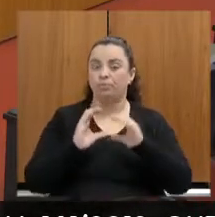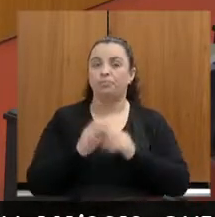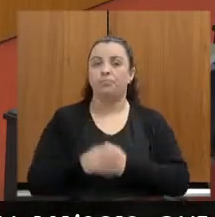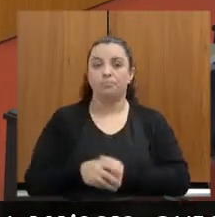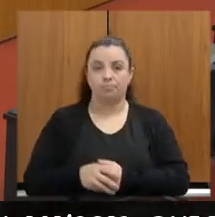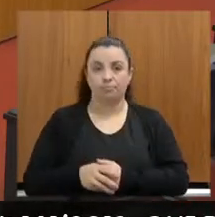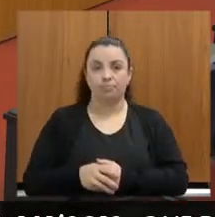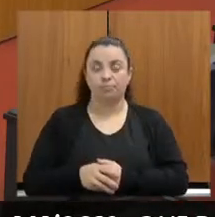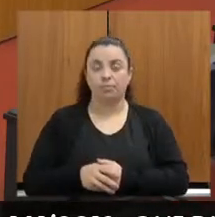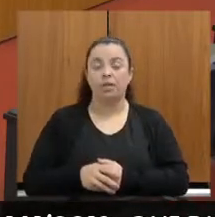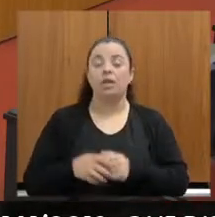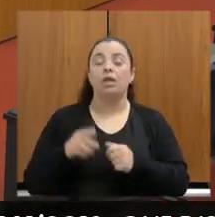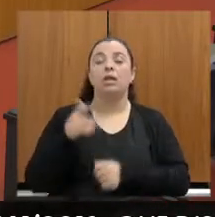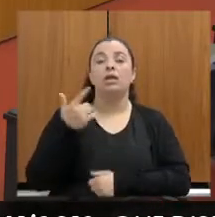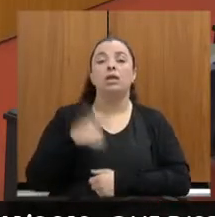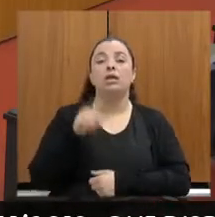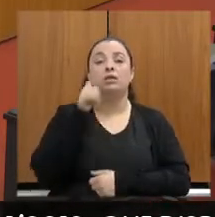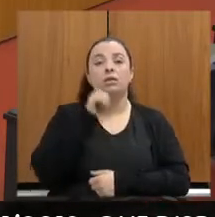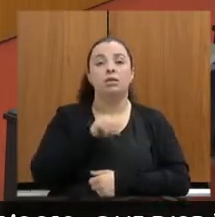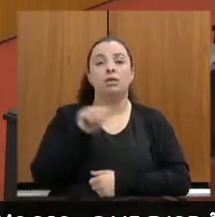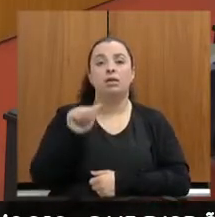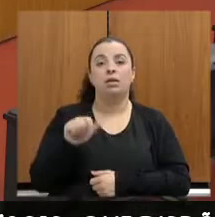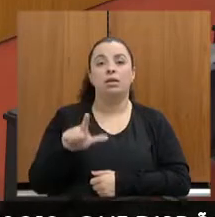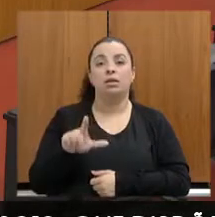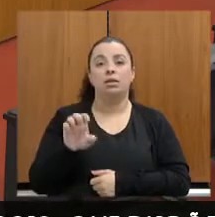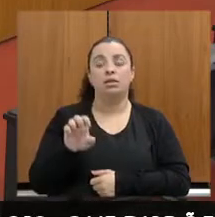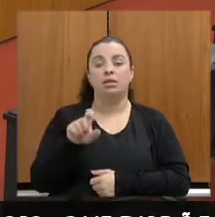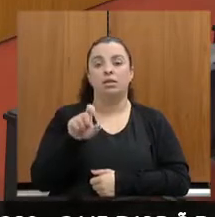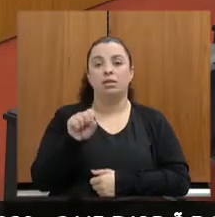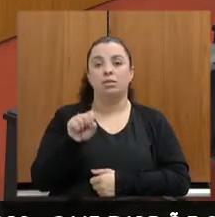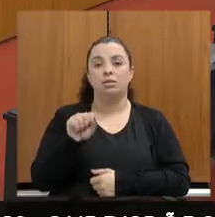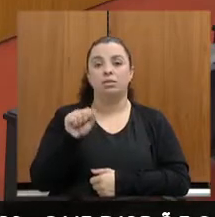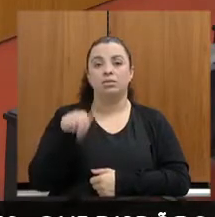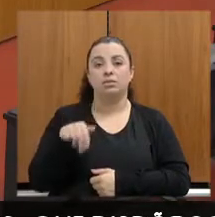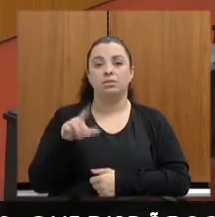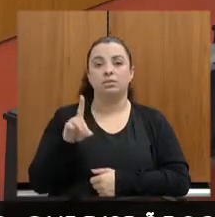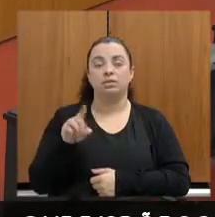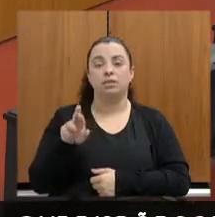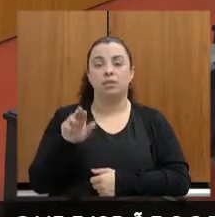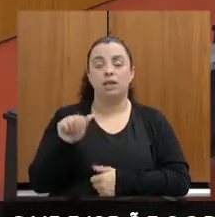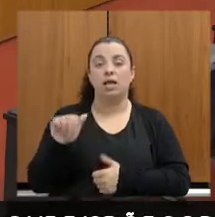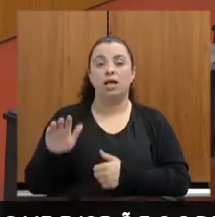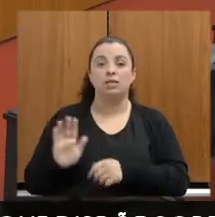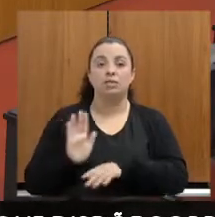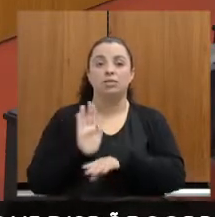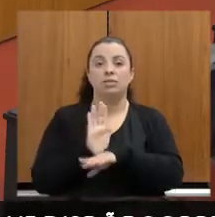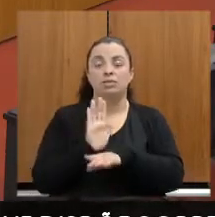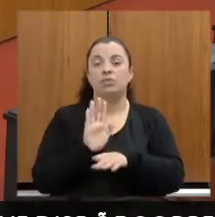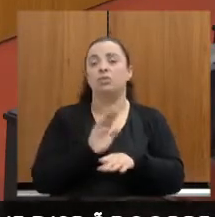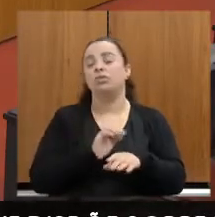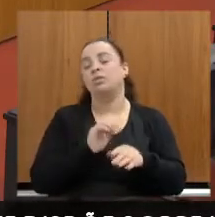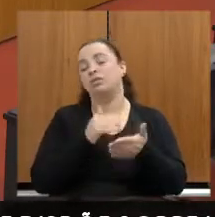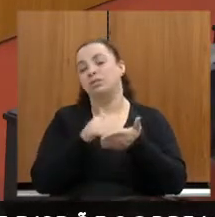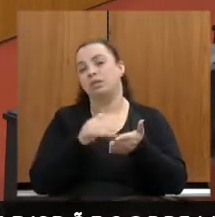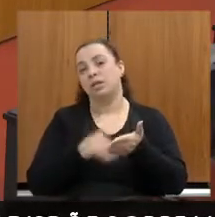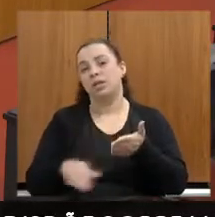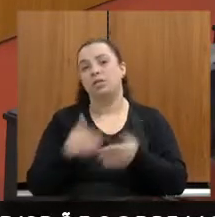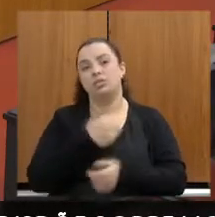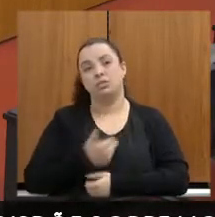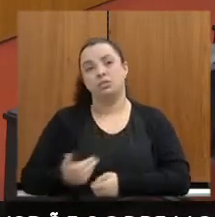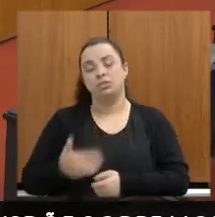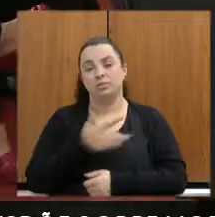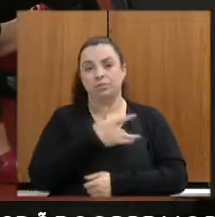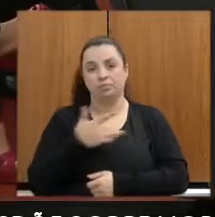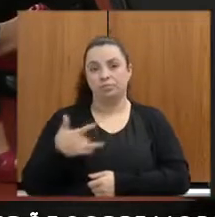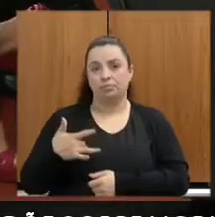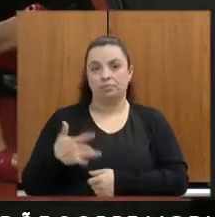e a senhora Alessandra ronara Cruz Gomes assessor da Secretaria de Estado da Saúde